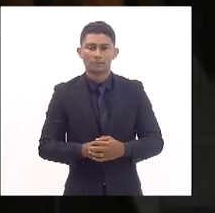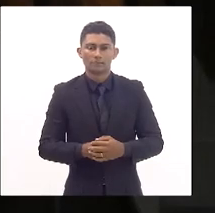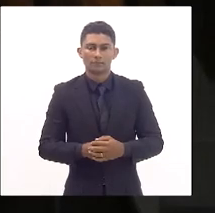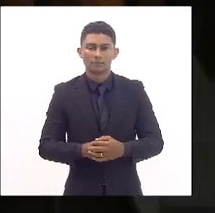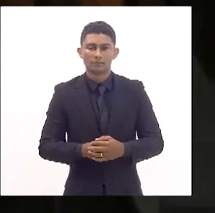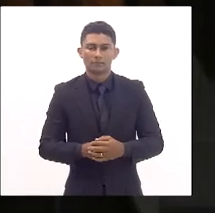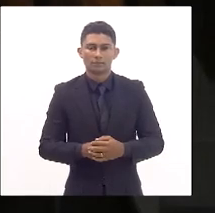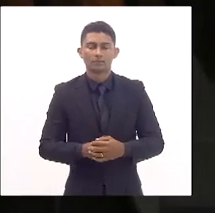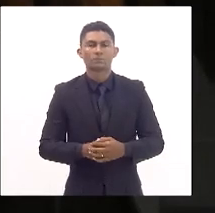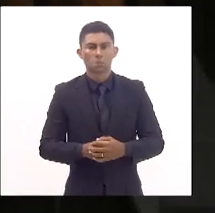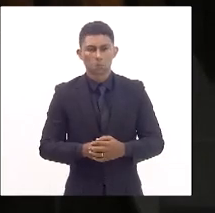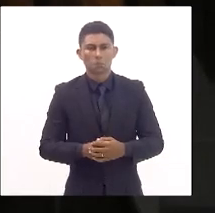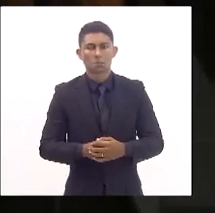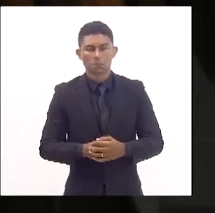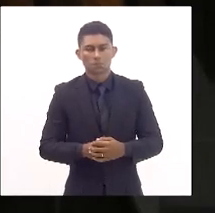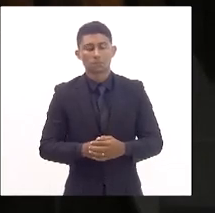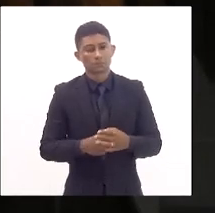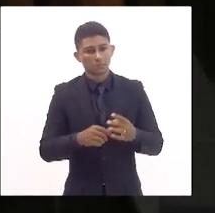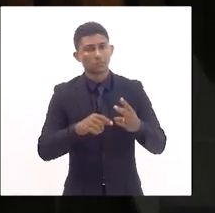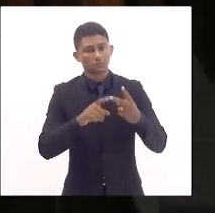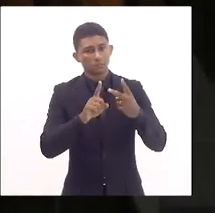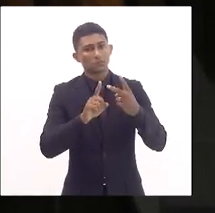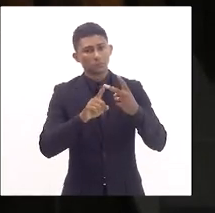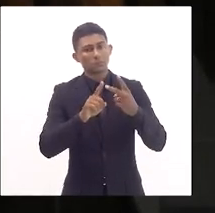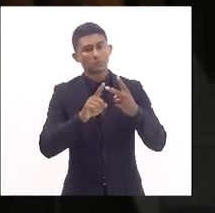à tona exatamente